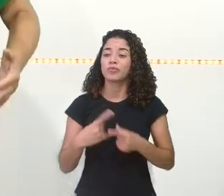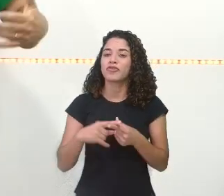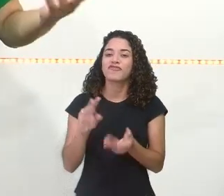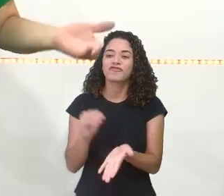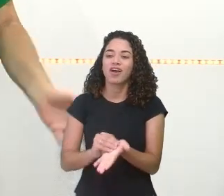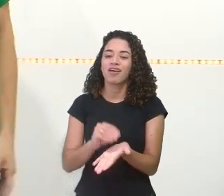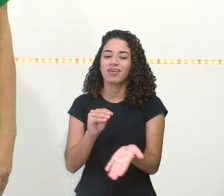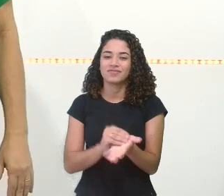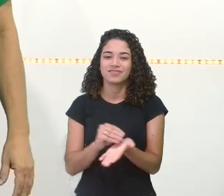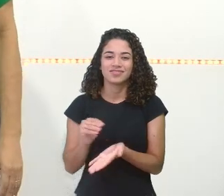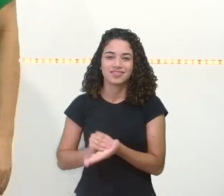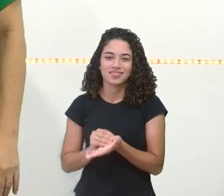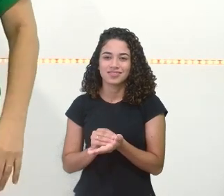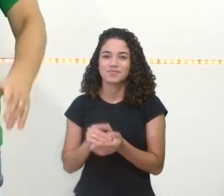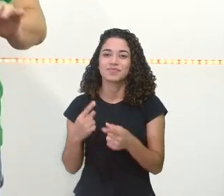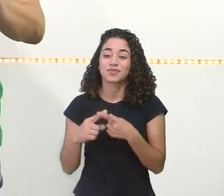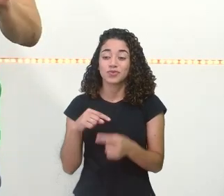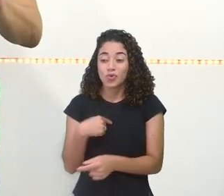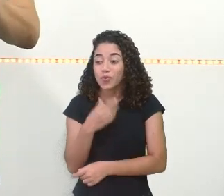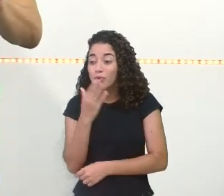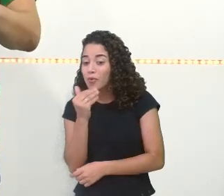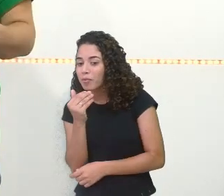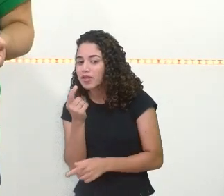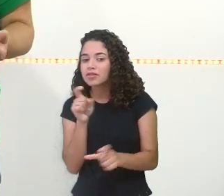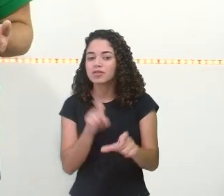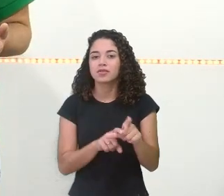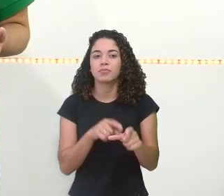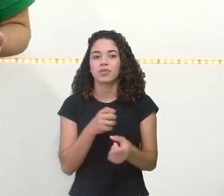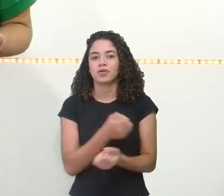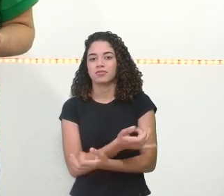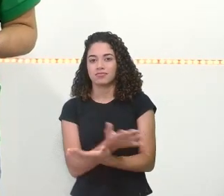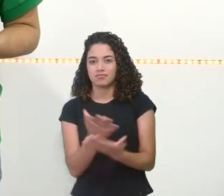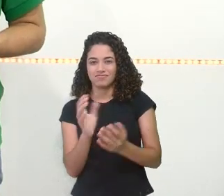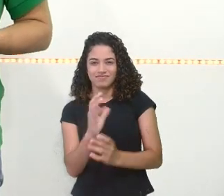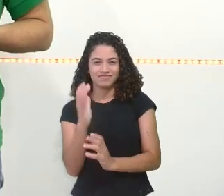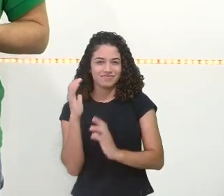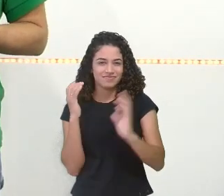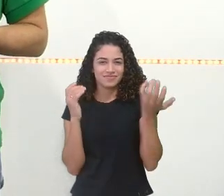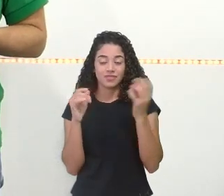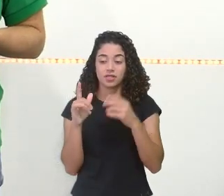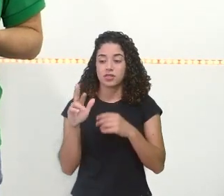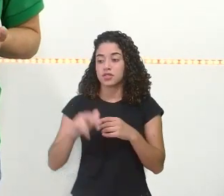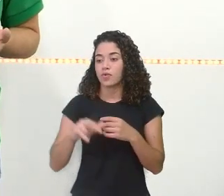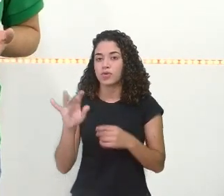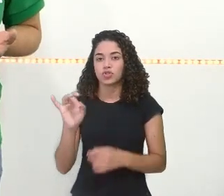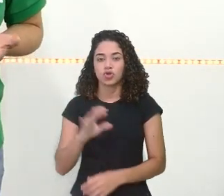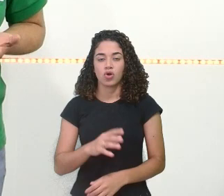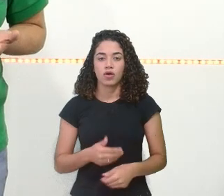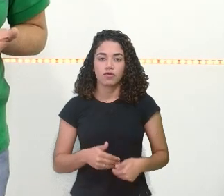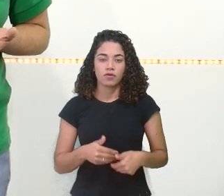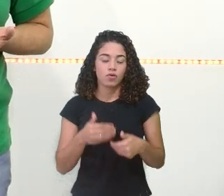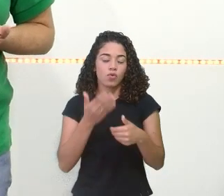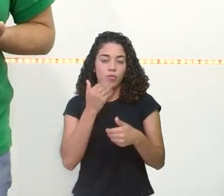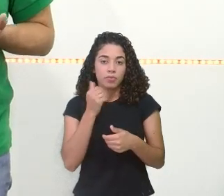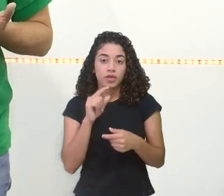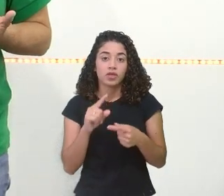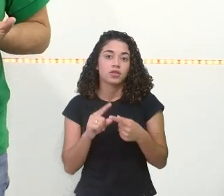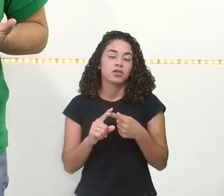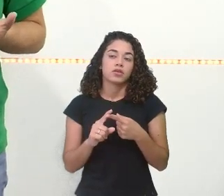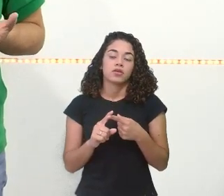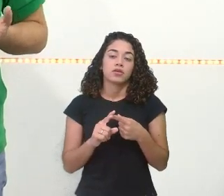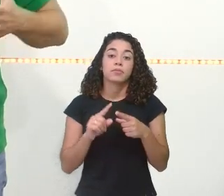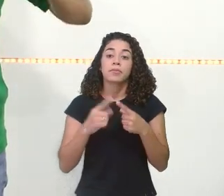alimentação depende delas também, né? Isso. E não somente a alimentação, como a professora Keise falou, a questão da respiração também. As